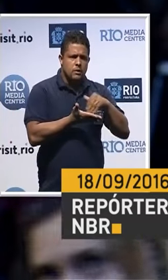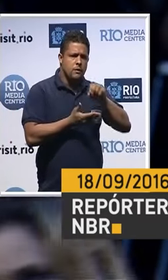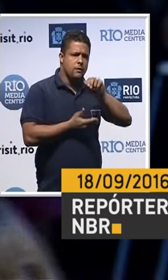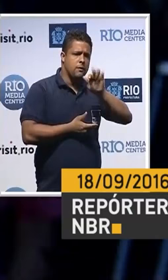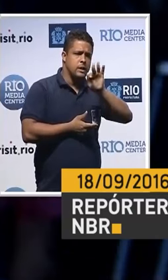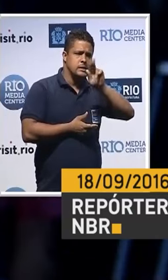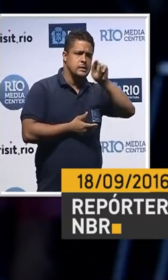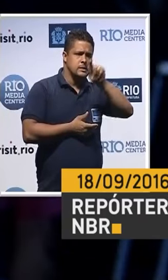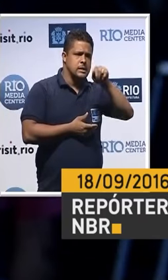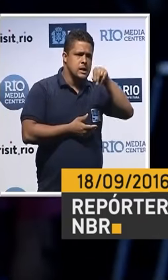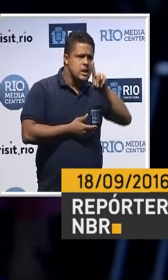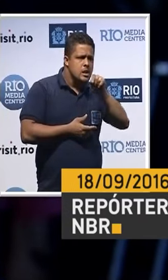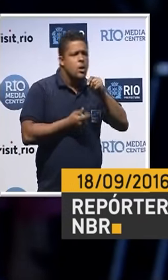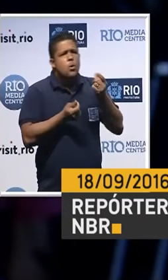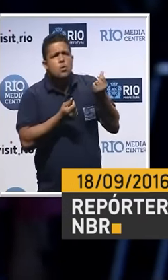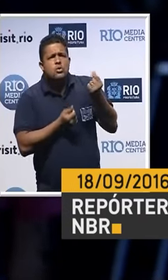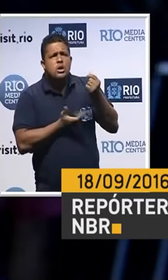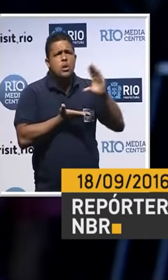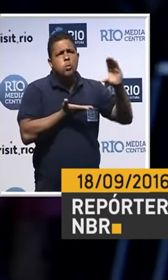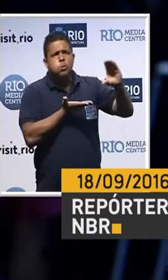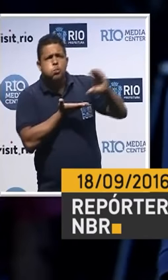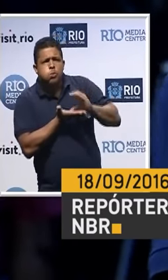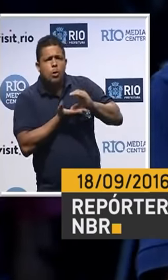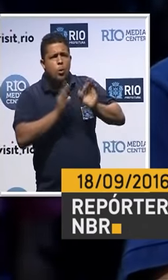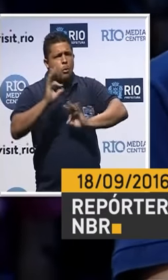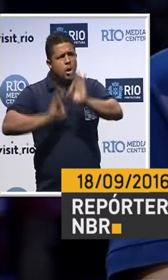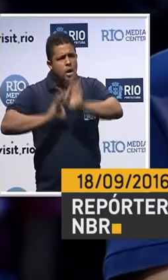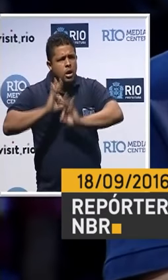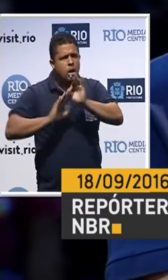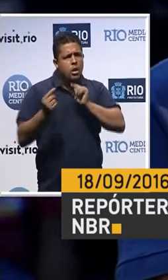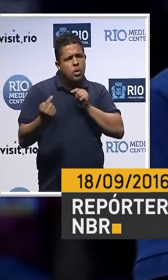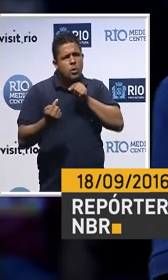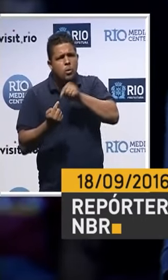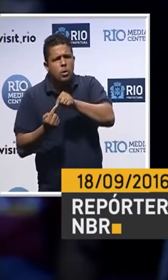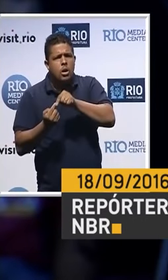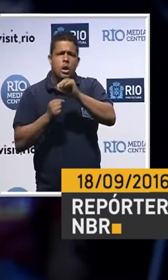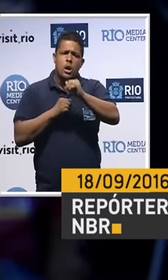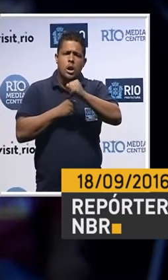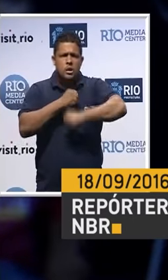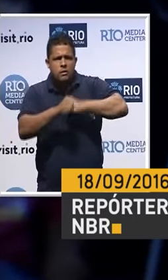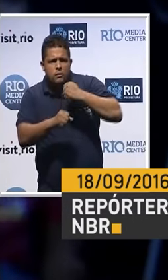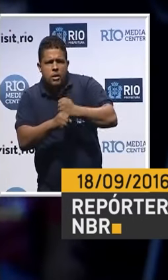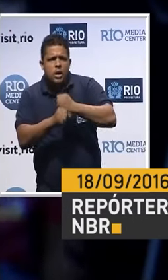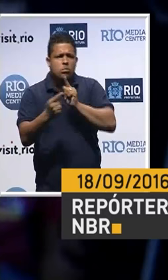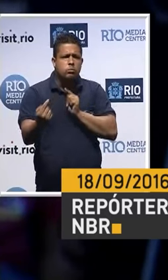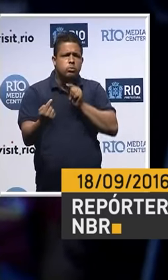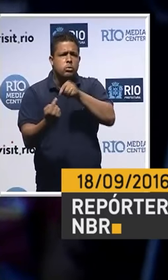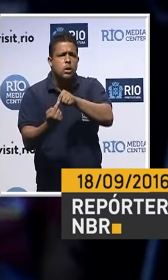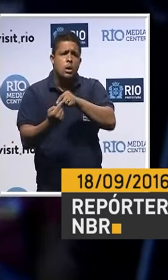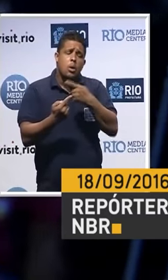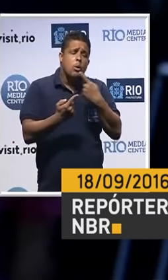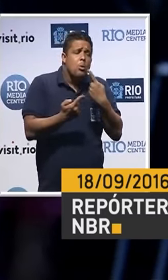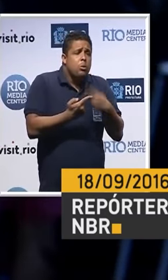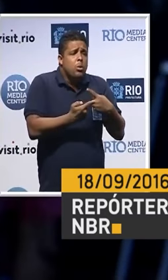um chorinho a mais, assim, um dinheiro maior? Você tentou negociar alguma coisinha a mais no que vem? Porque a